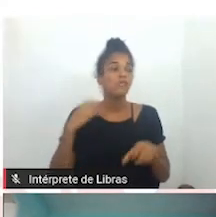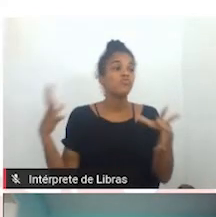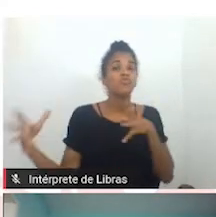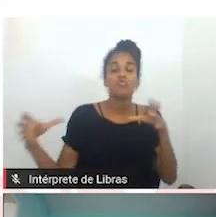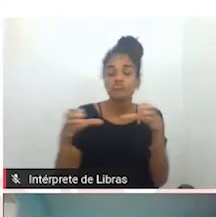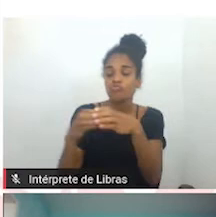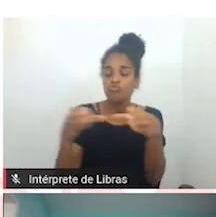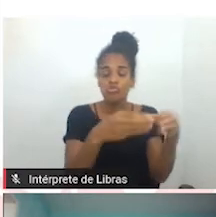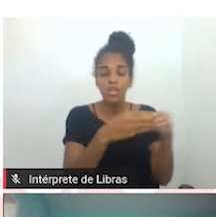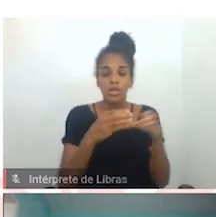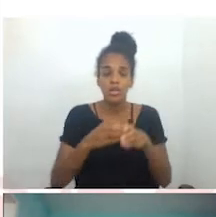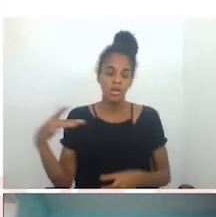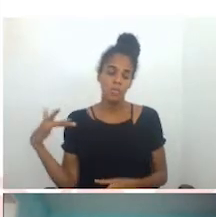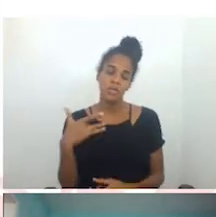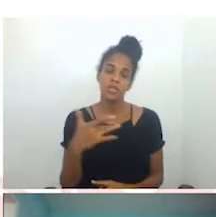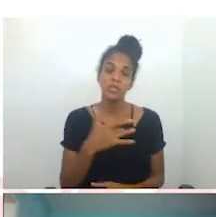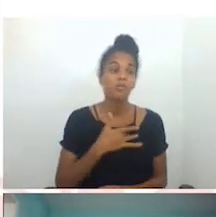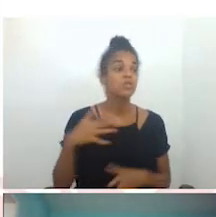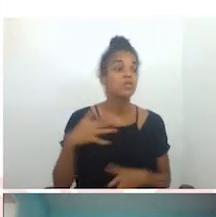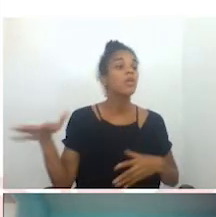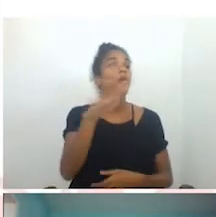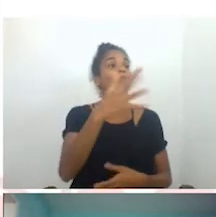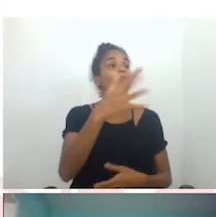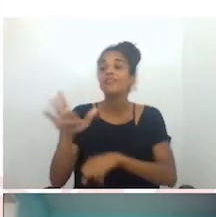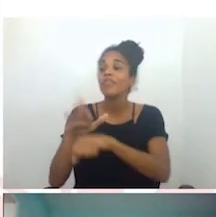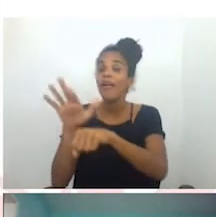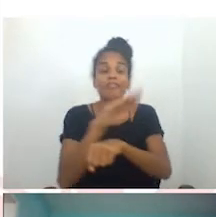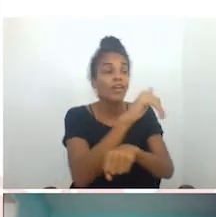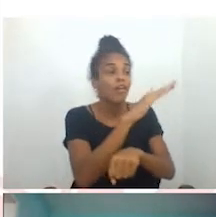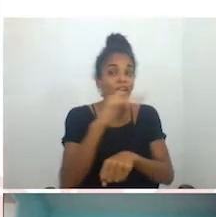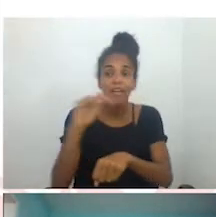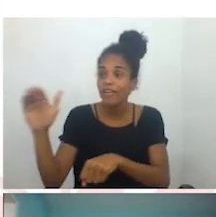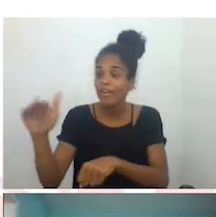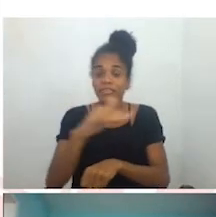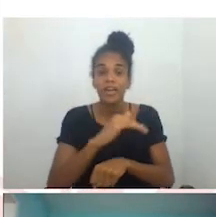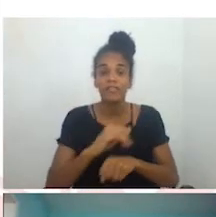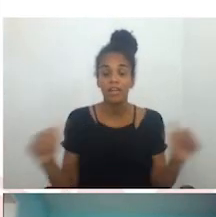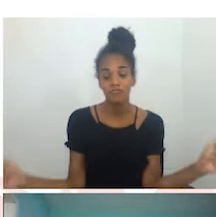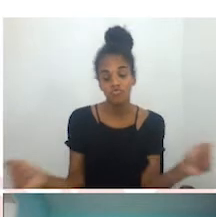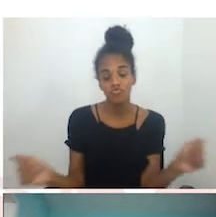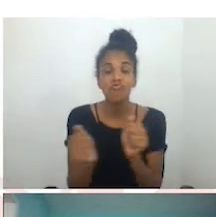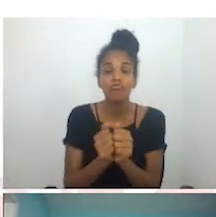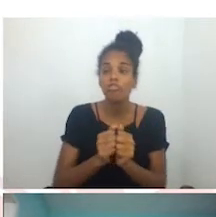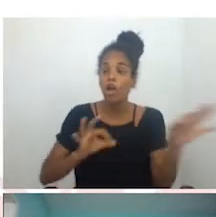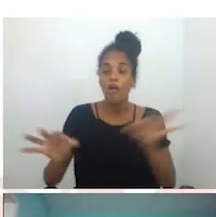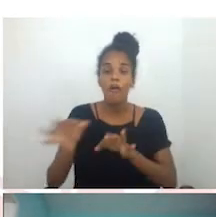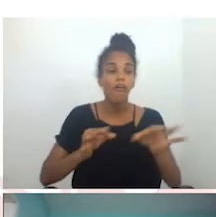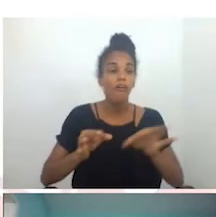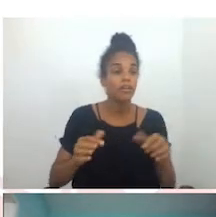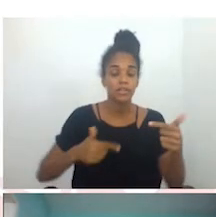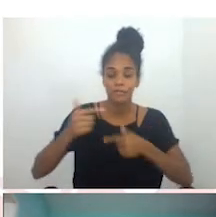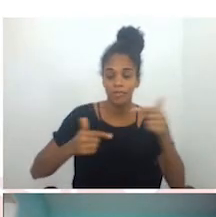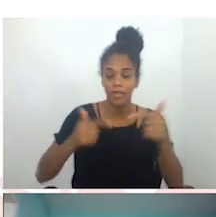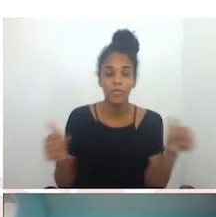tem um bom suporte clínico, com uma equipe bem treinada, esse é o paciente que evolui melhor com o coronavírus. Pode